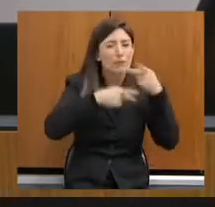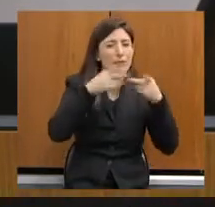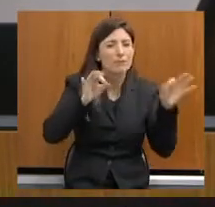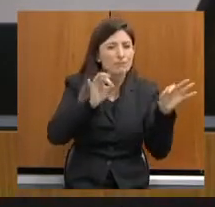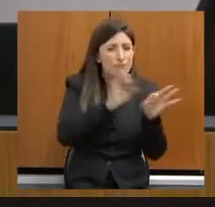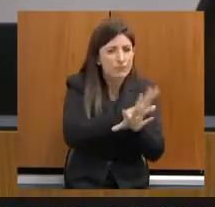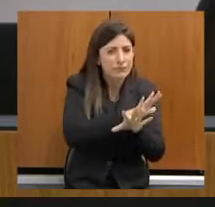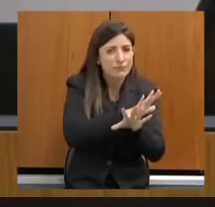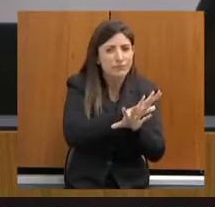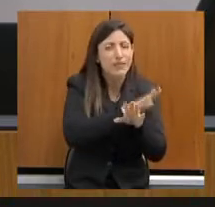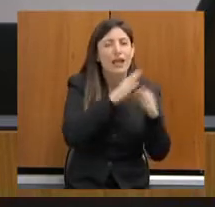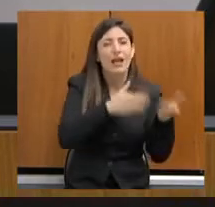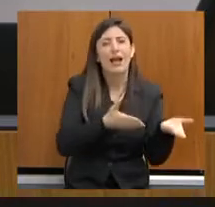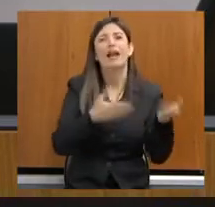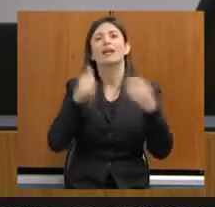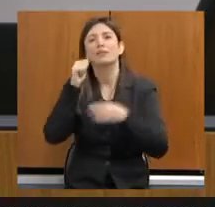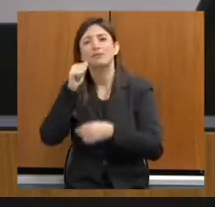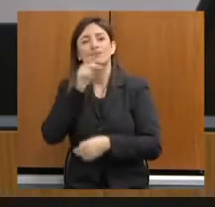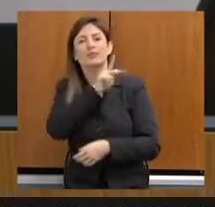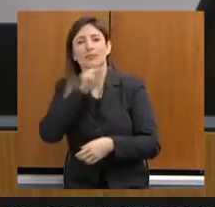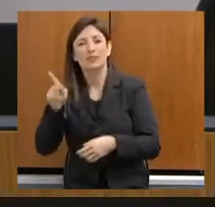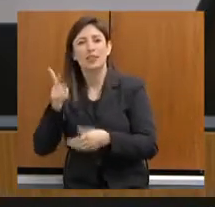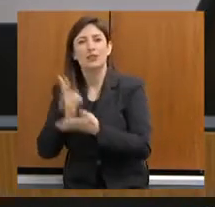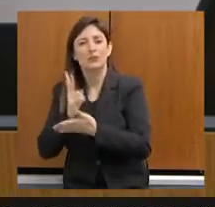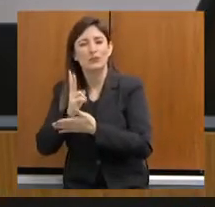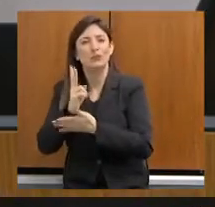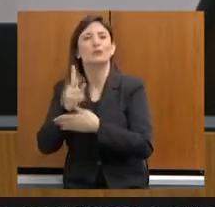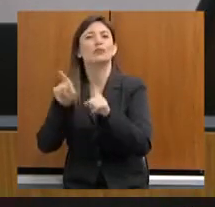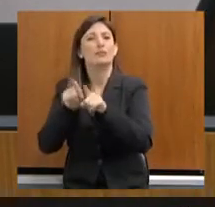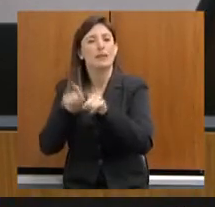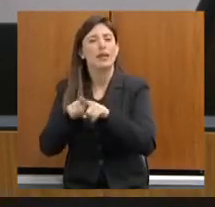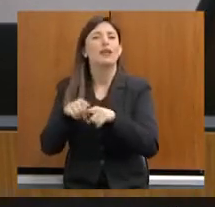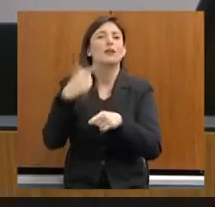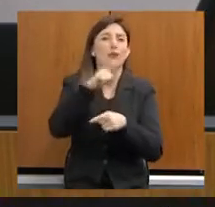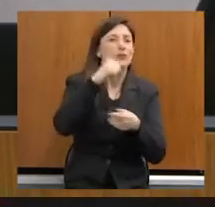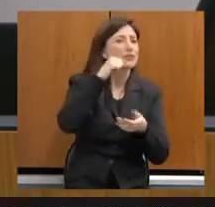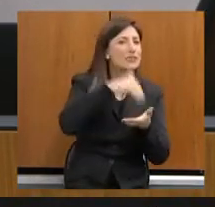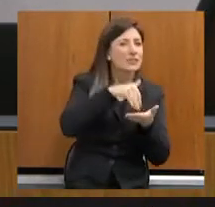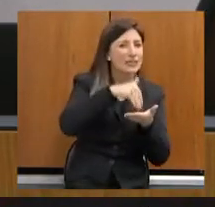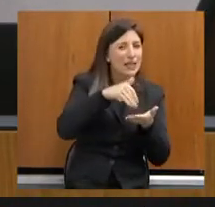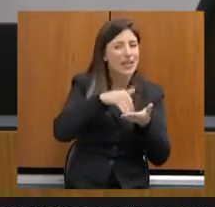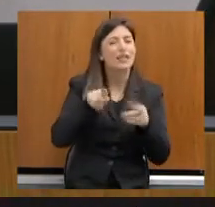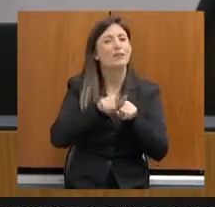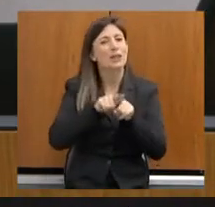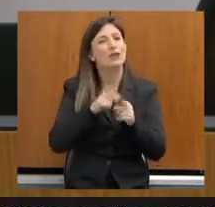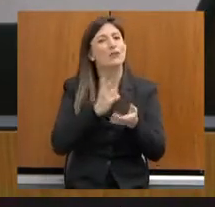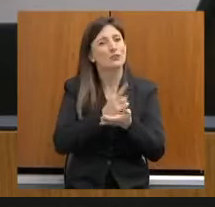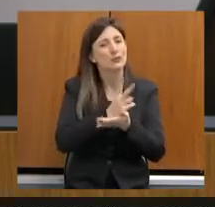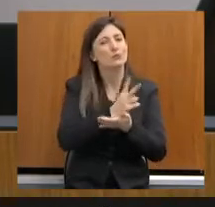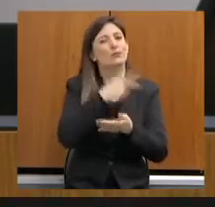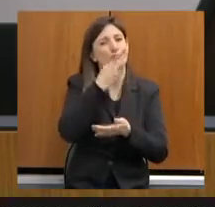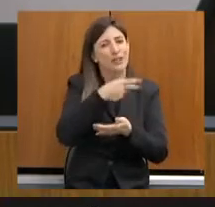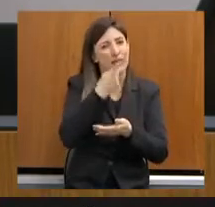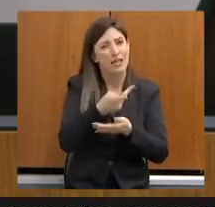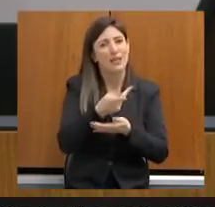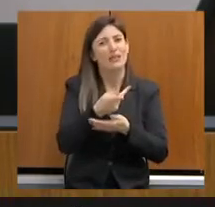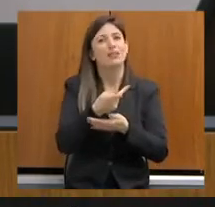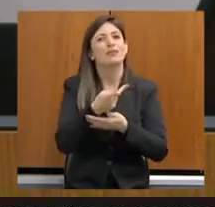da mesma forma secretária para que a gente possa conduzir os trabalhos de forma mais organizada